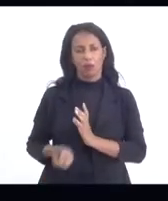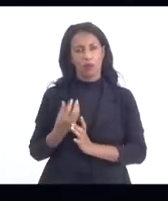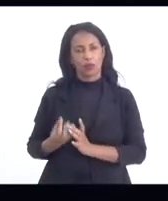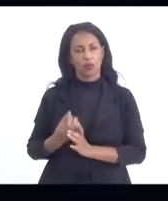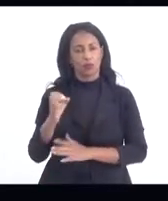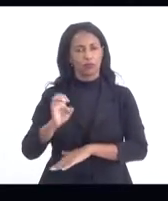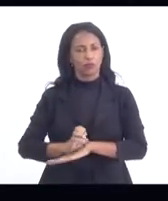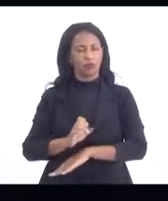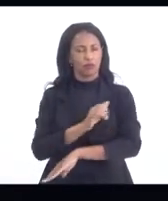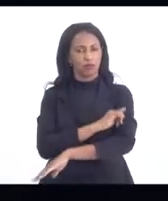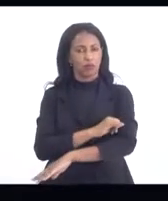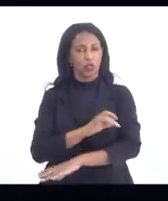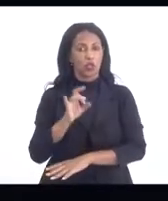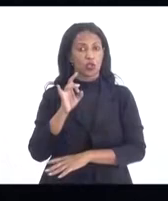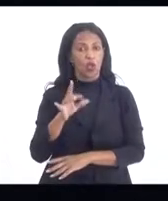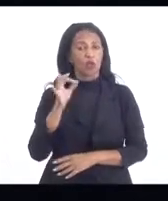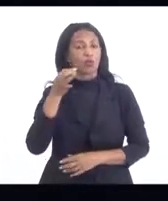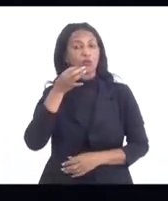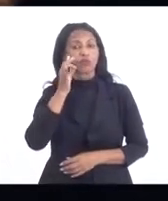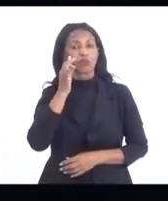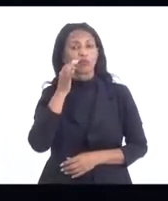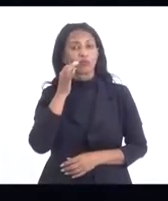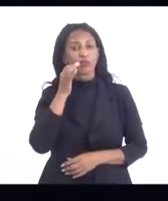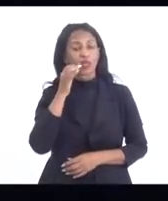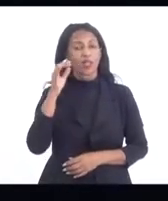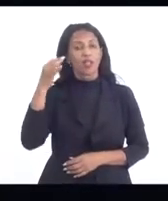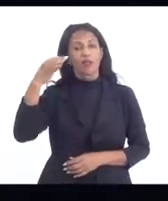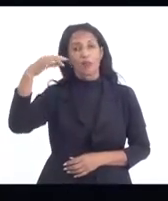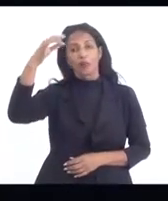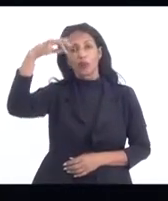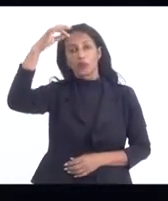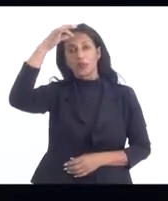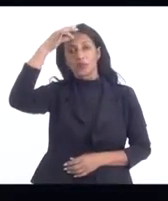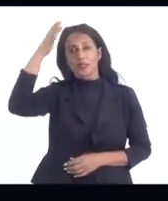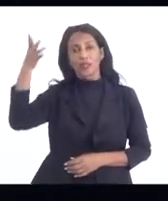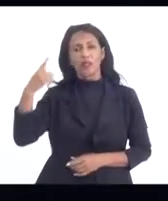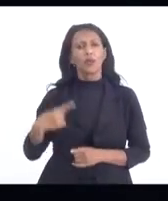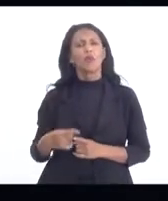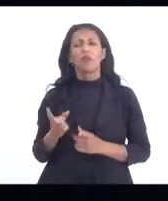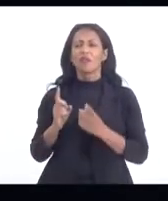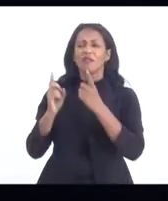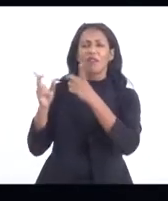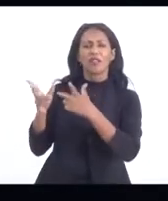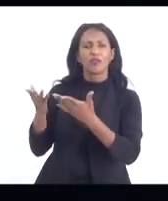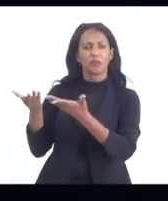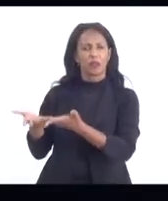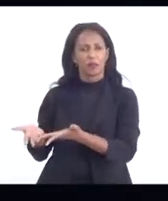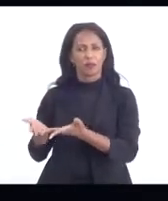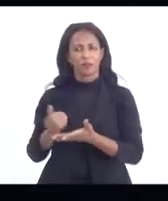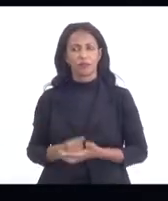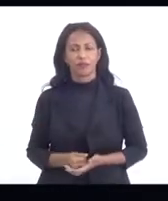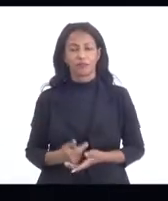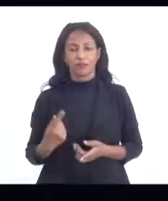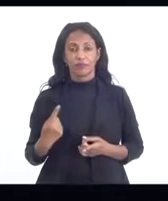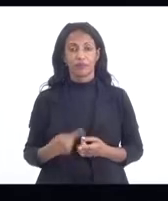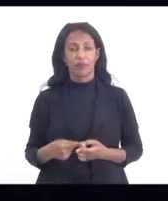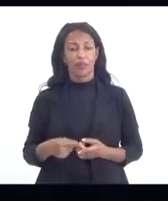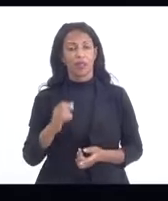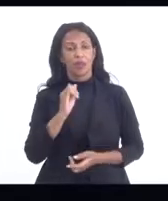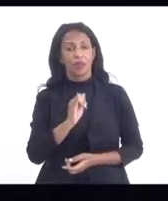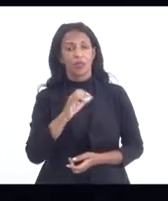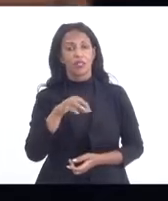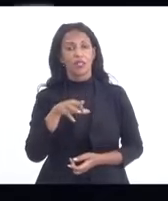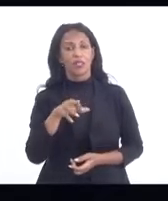Janeiro. Só que o nosso café, ele vai para o Espírito Santo. E por que o nosso café vai para o Espírito Santo? Porque o